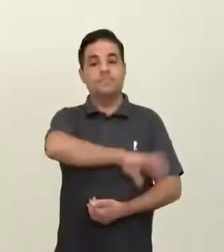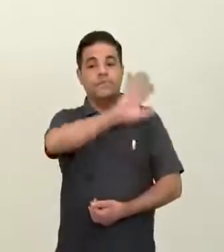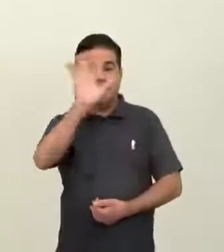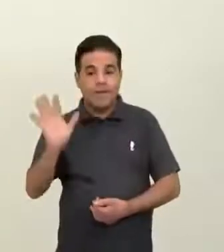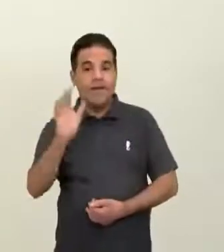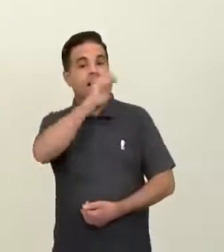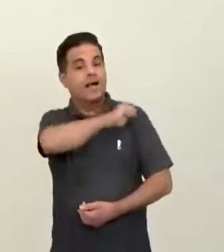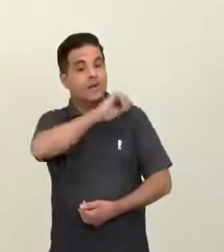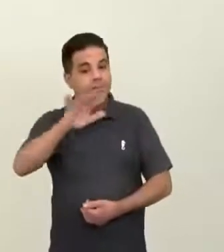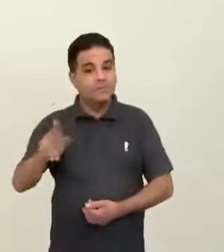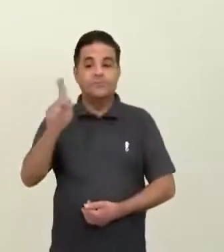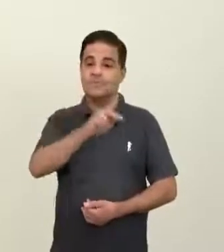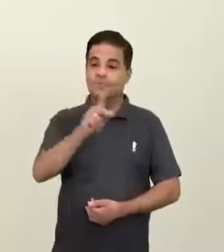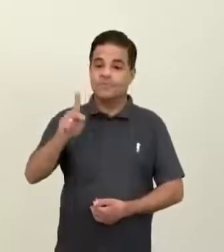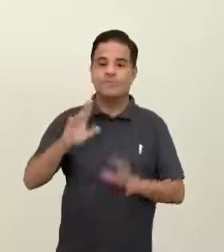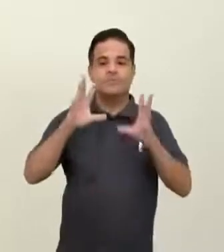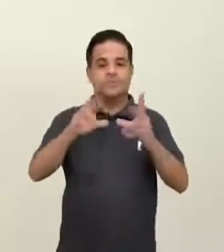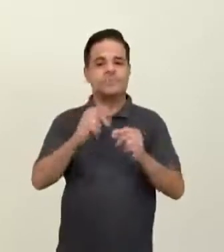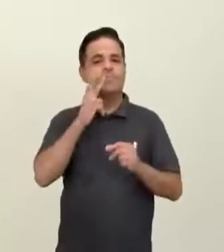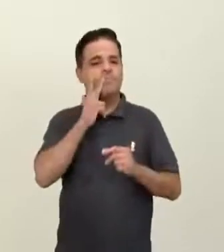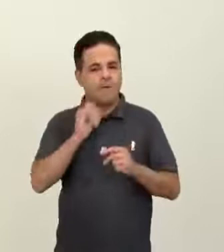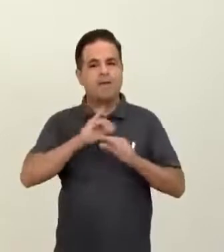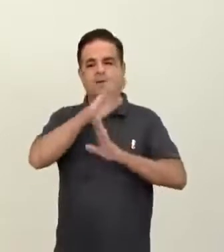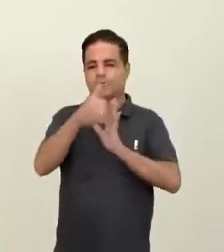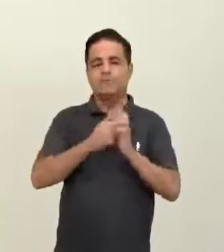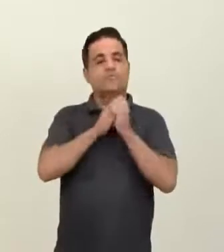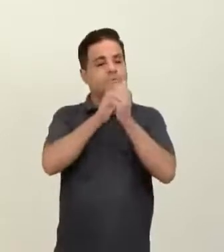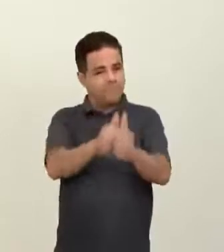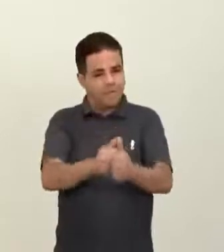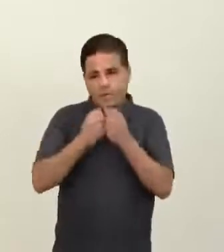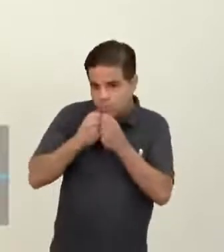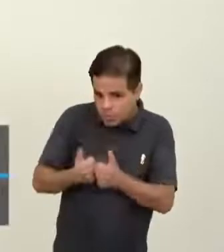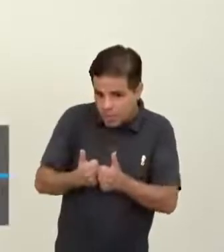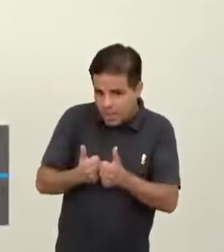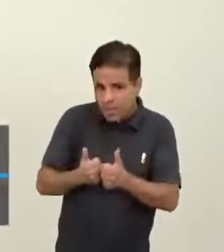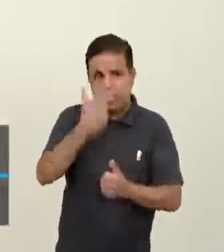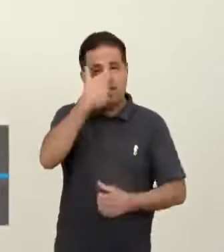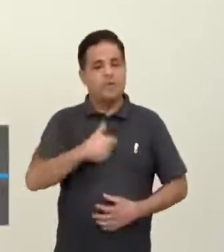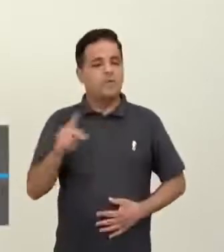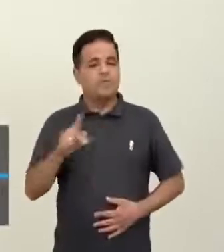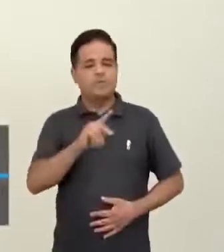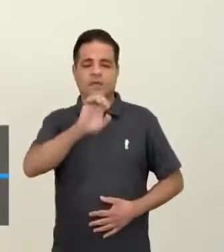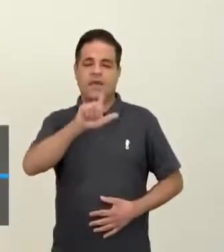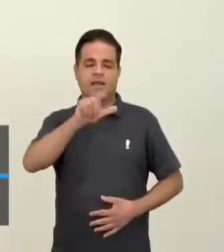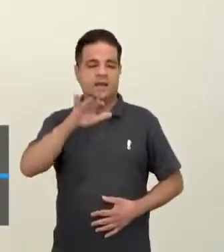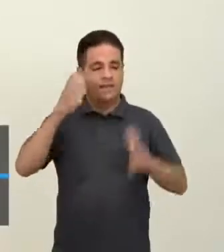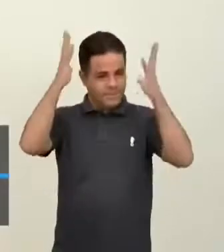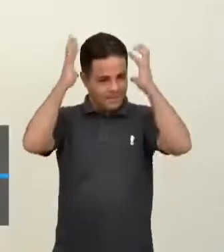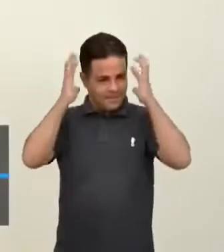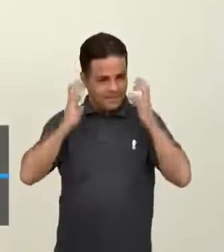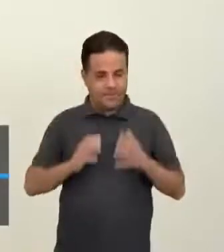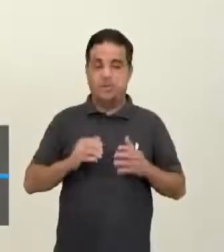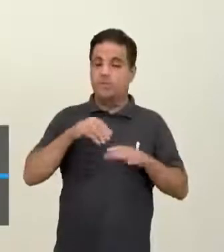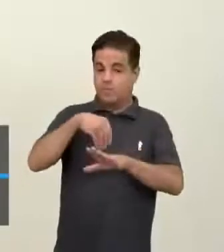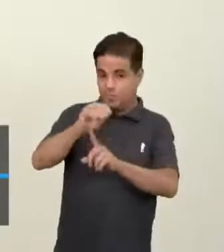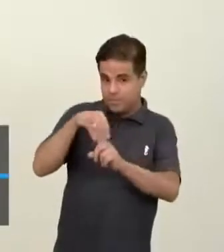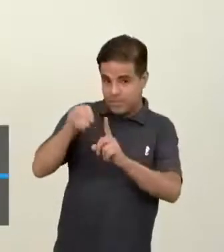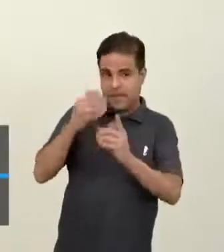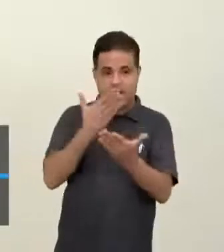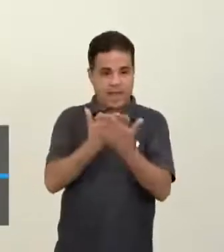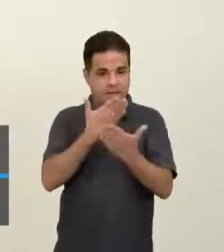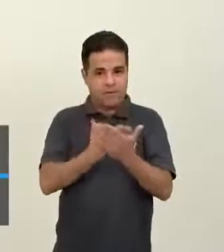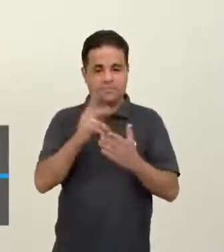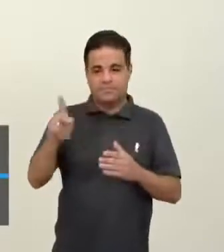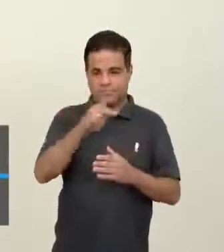Olá, alunos, professores, pais que nos acompanham, tudo bem? Sou a professora Elaine, vou moderar a aula do professor Mauro